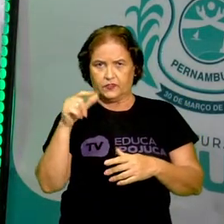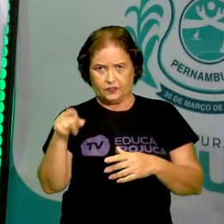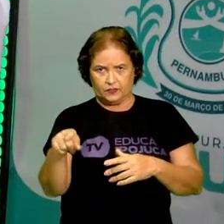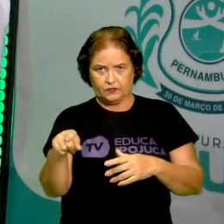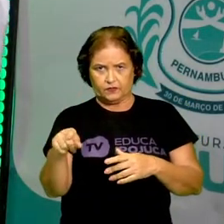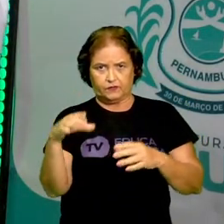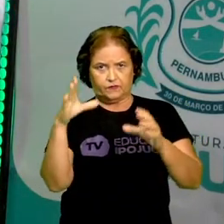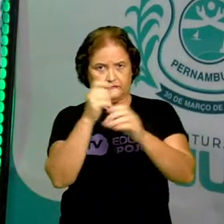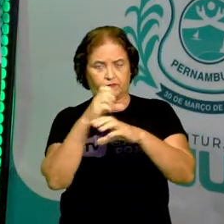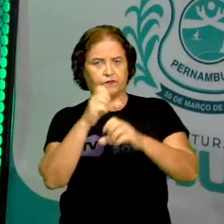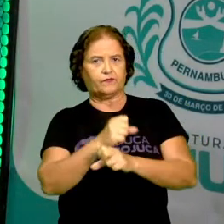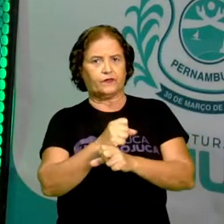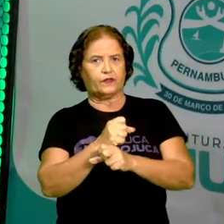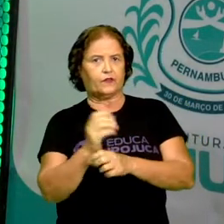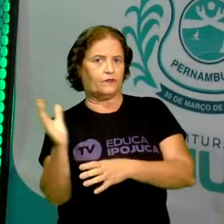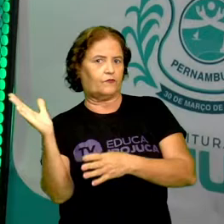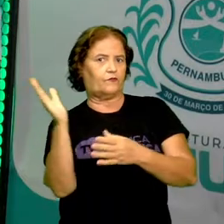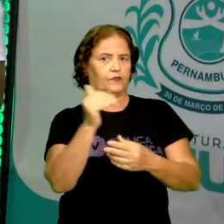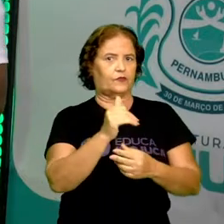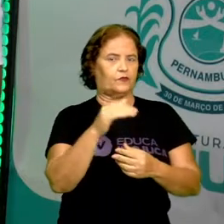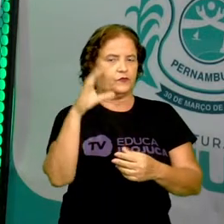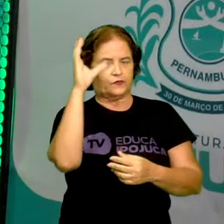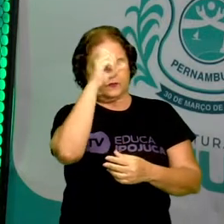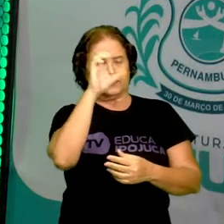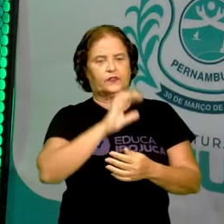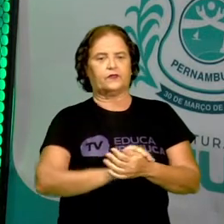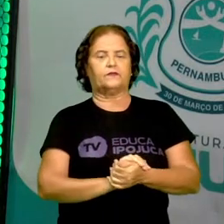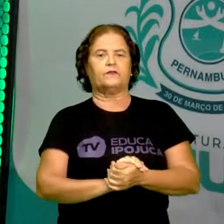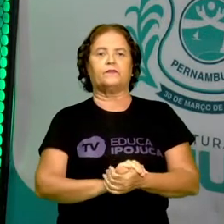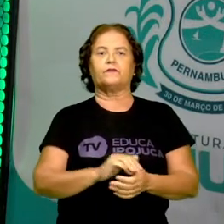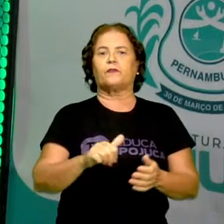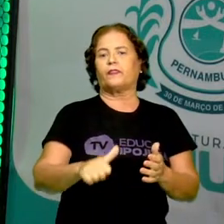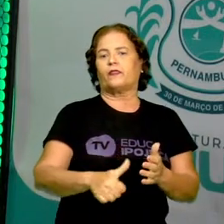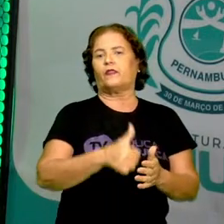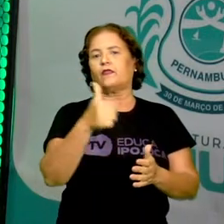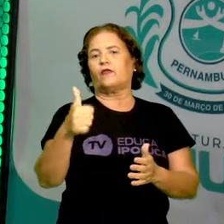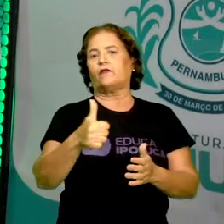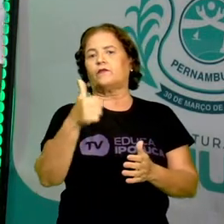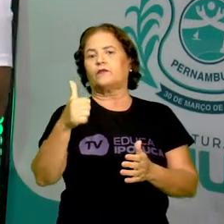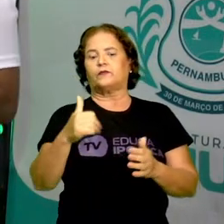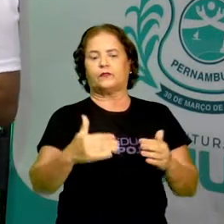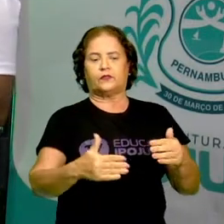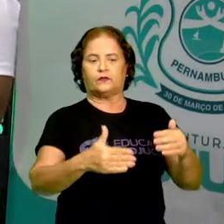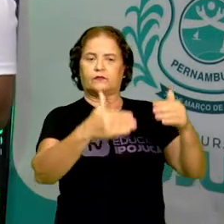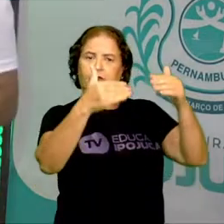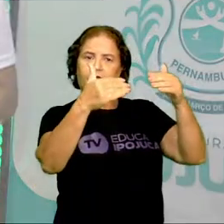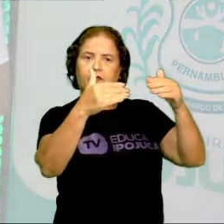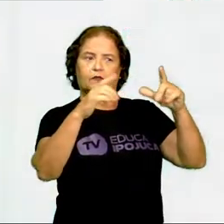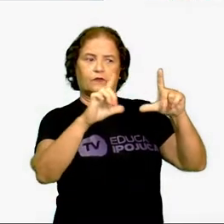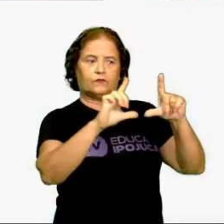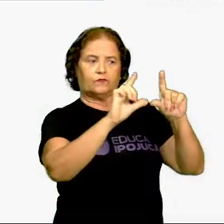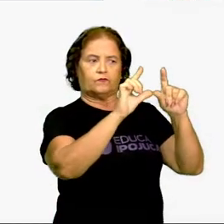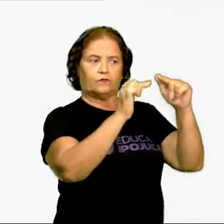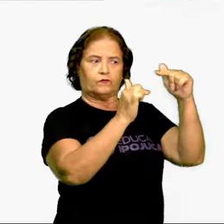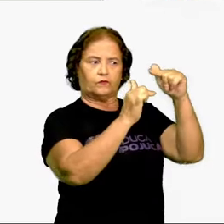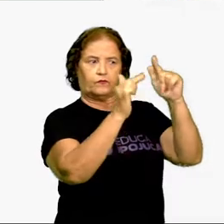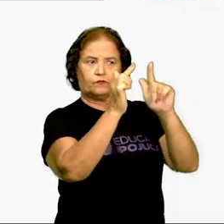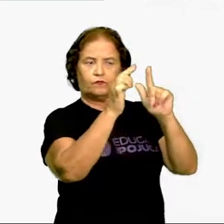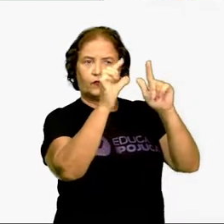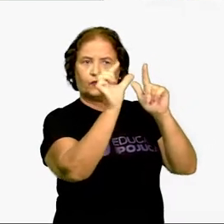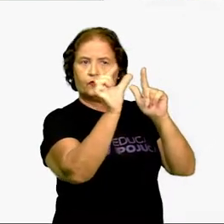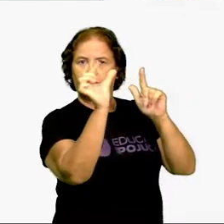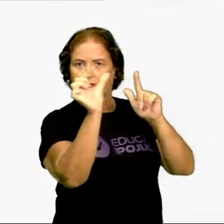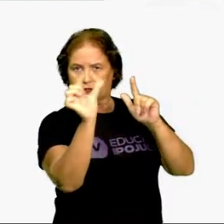Então, a primeira parede, a parede revestida de azulejo, ela tem a dimensão, tem a altura